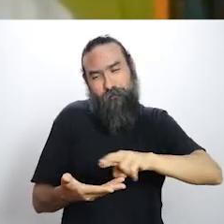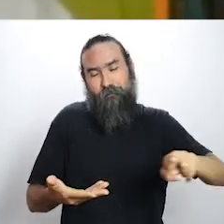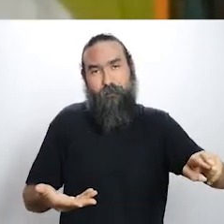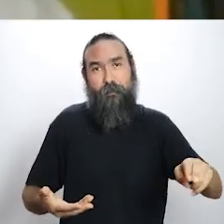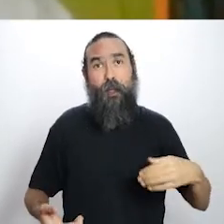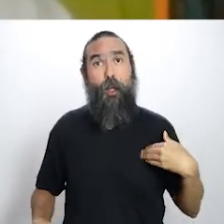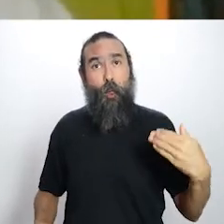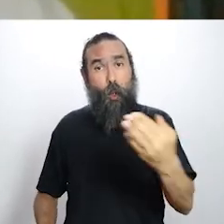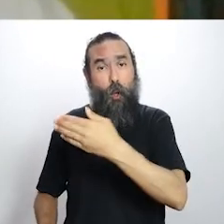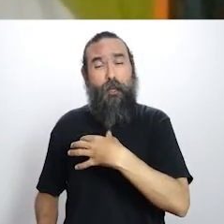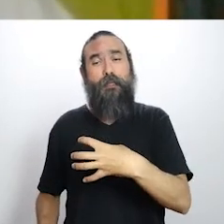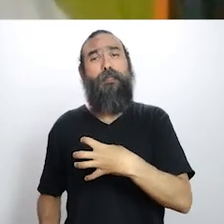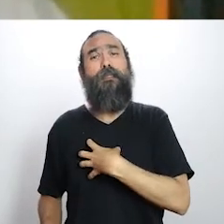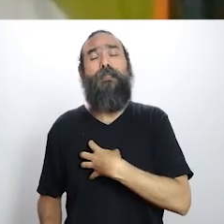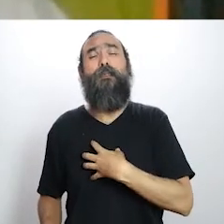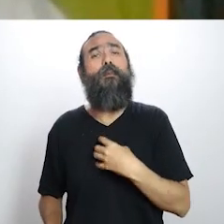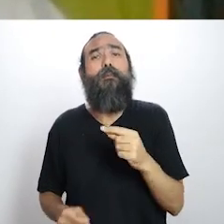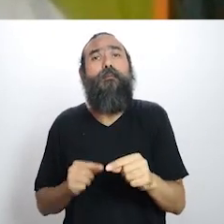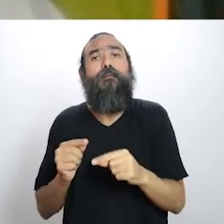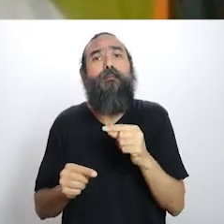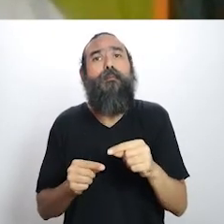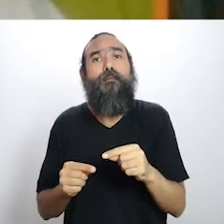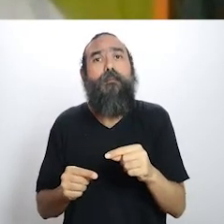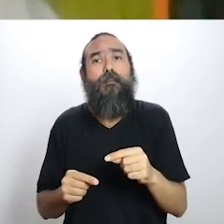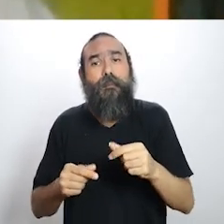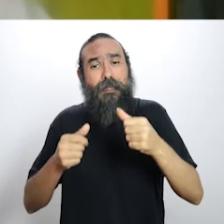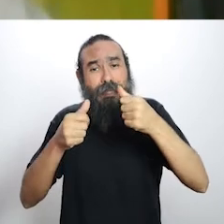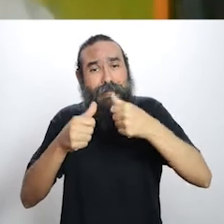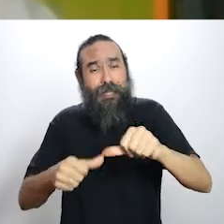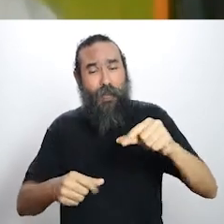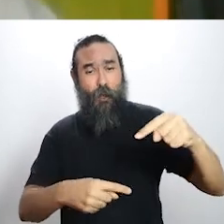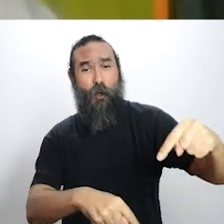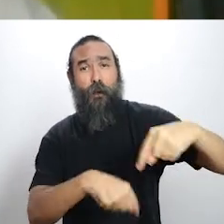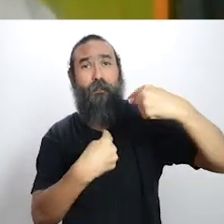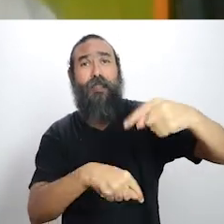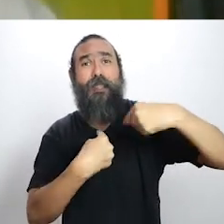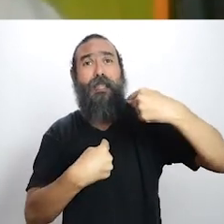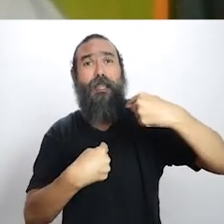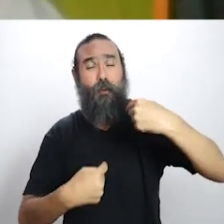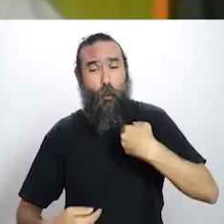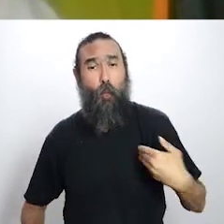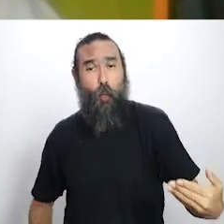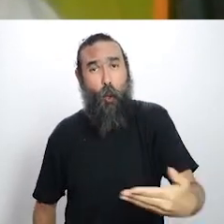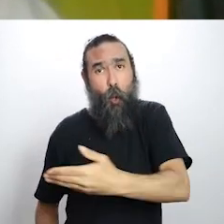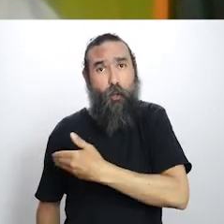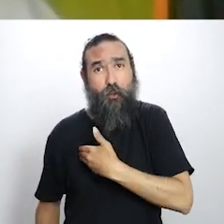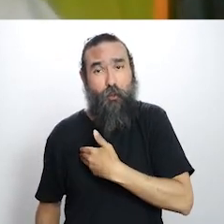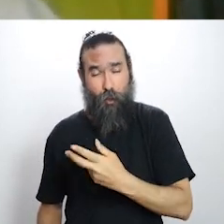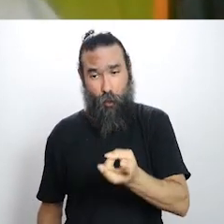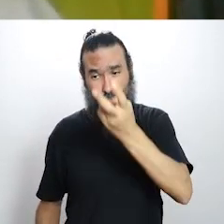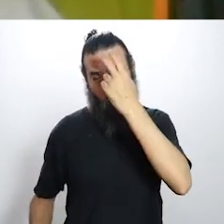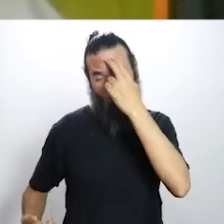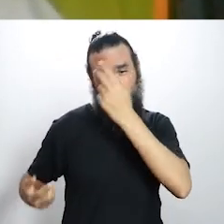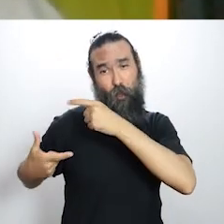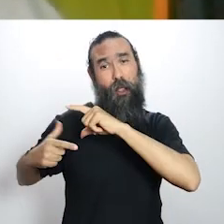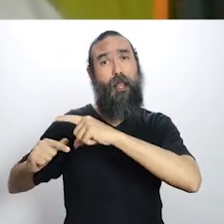de certa forma, atacado nessa nossa soberania, nessa beleza que a gente tem.